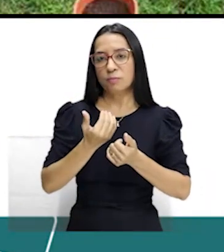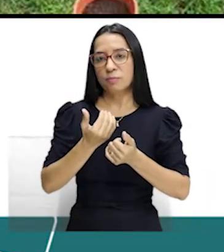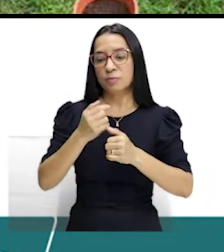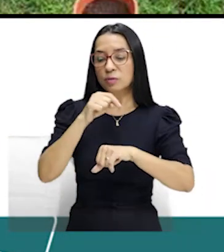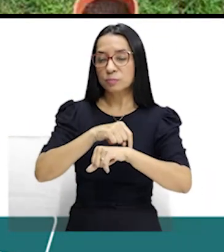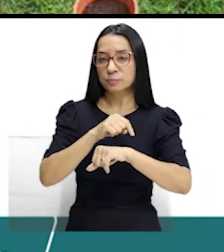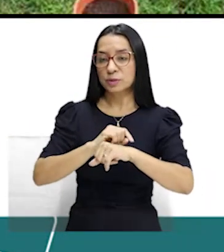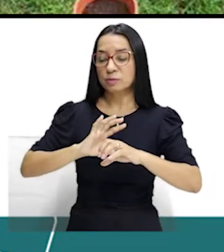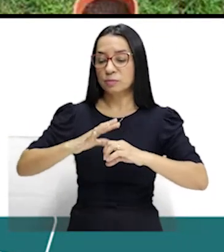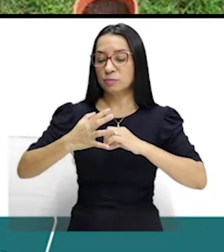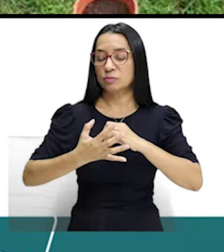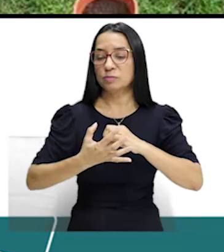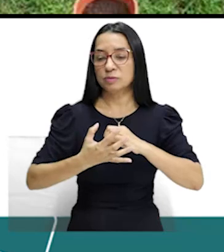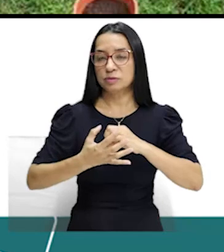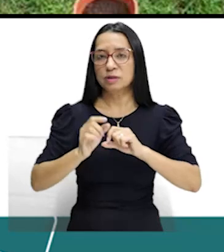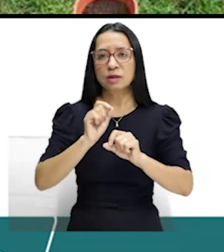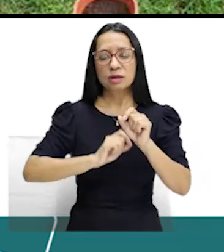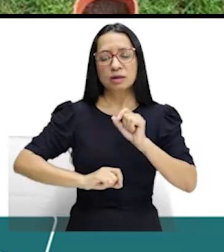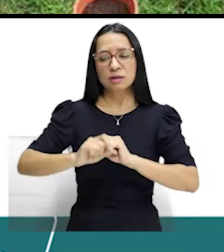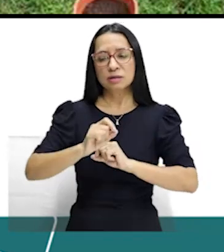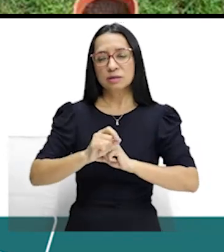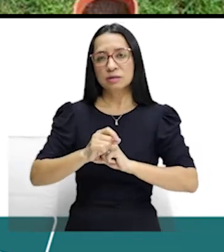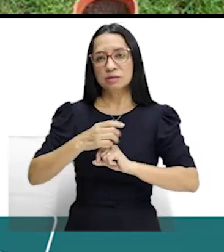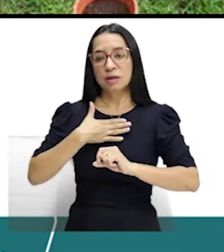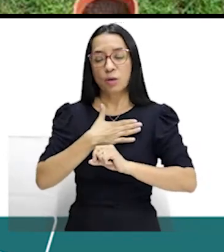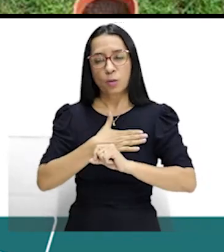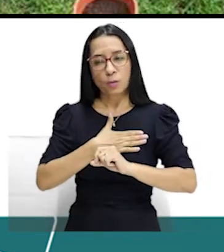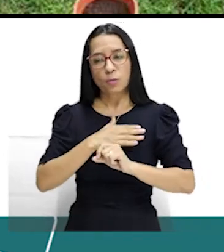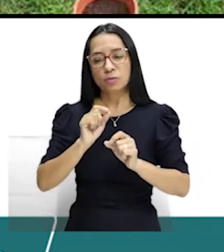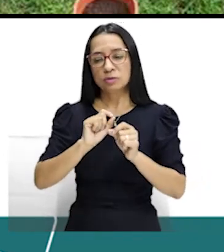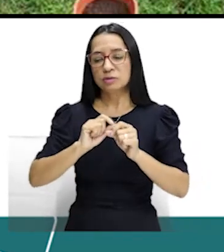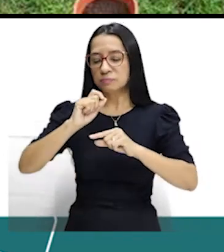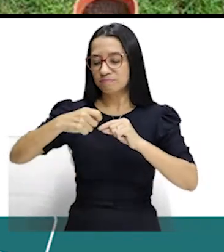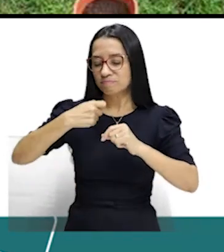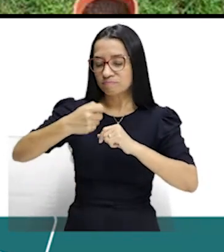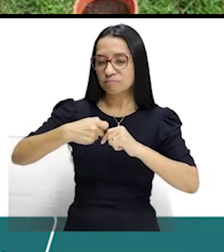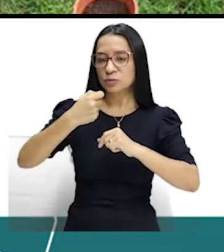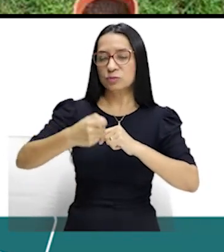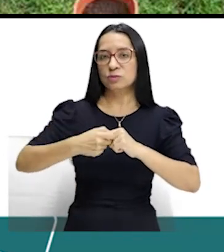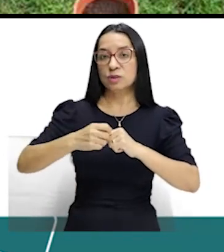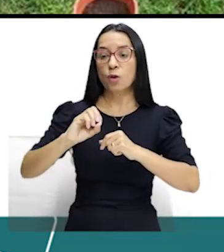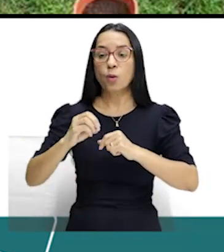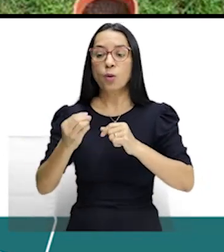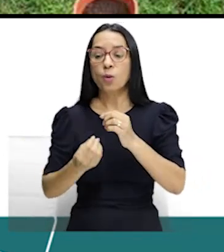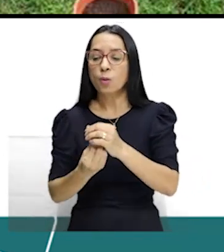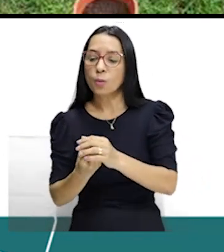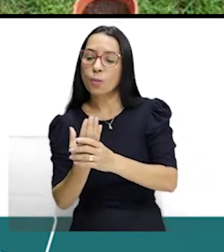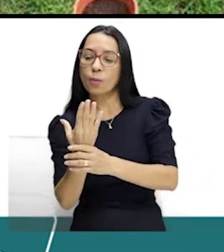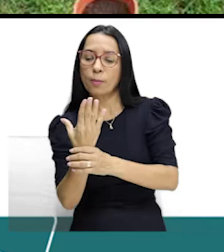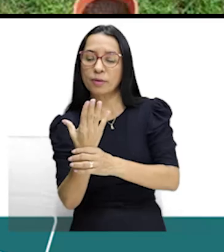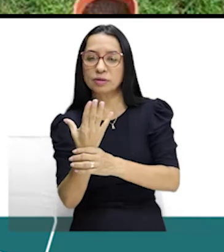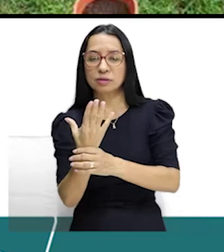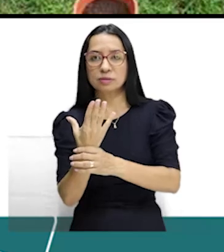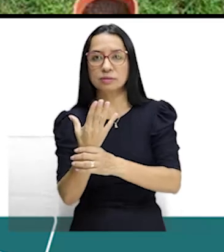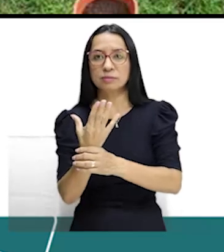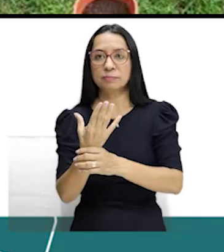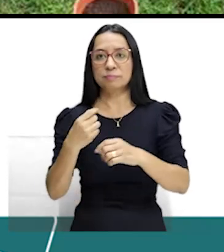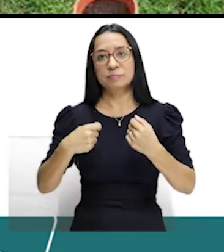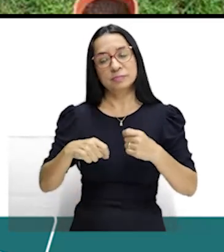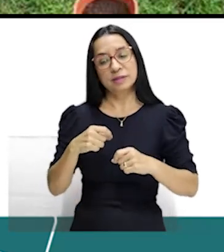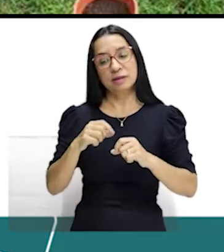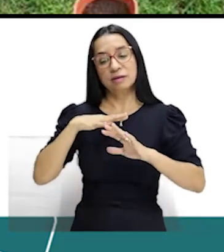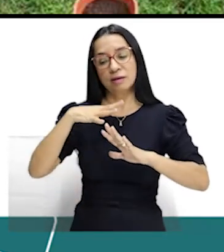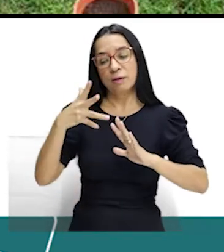pandemia. Quem gosta de plantar, quem gosta de fazer um crochê, é o tipo de lazer manual. Quem tem habilidades aí com